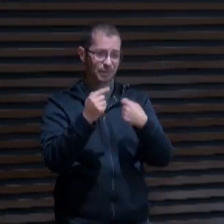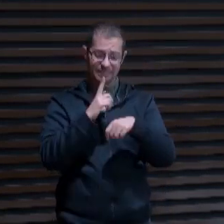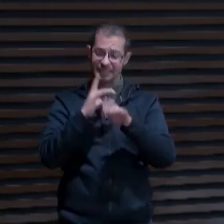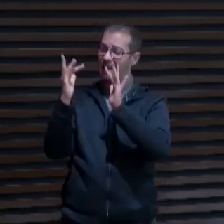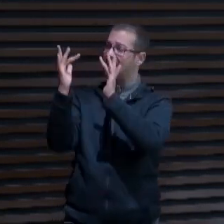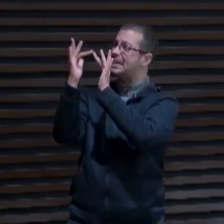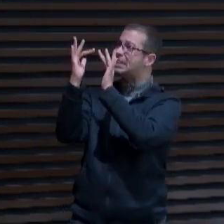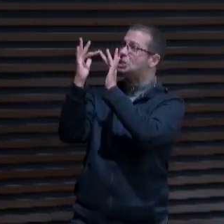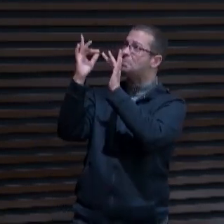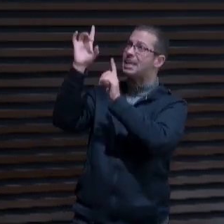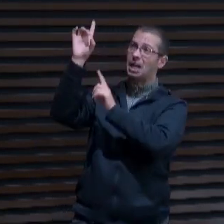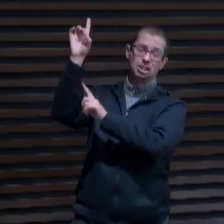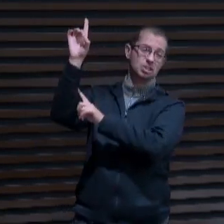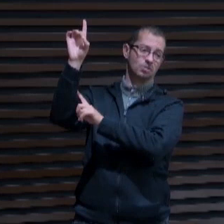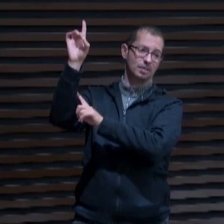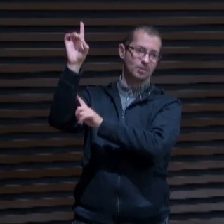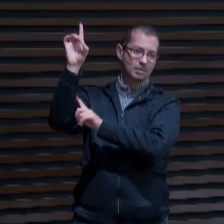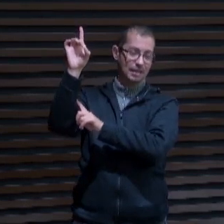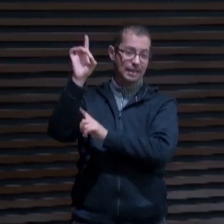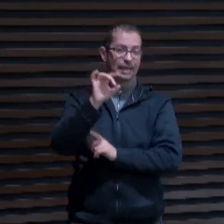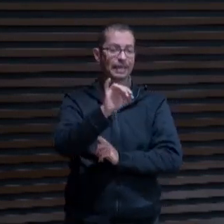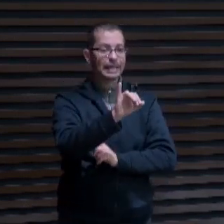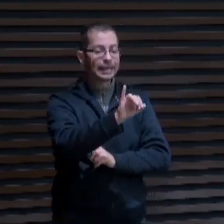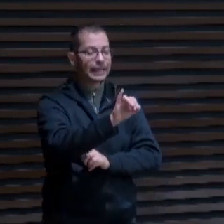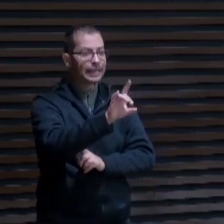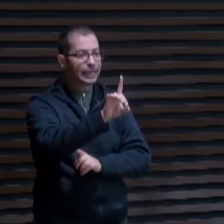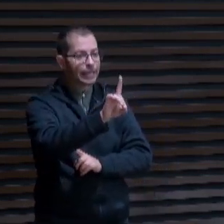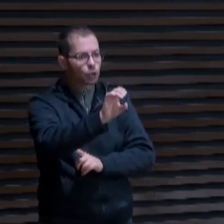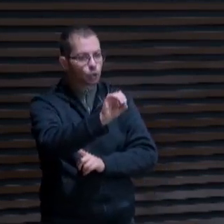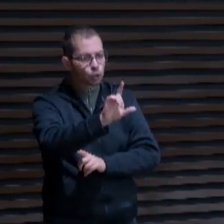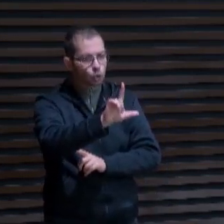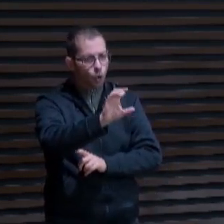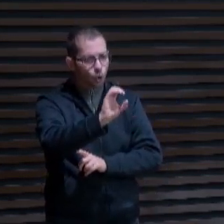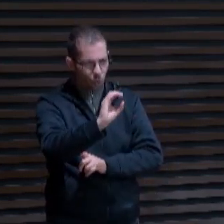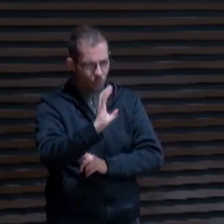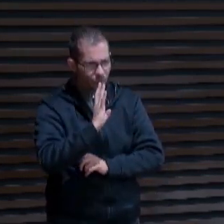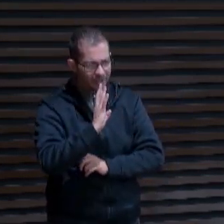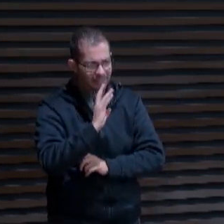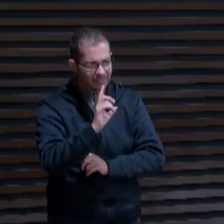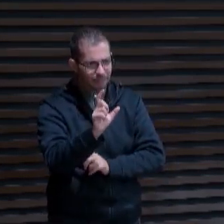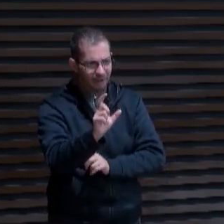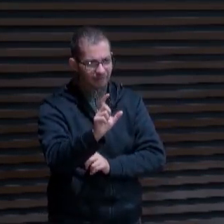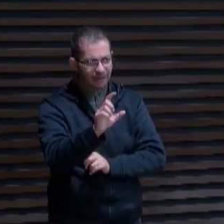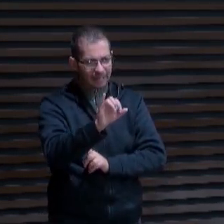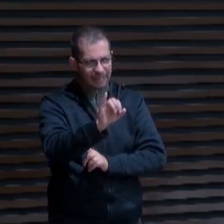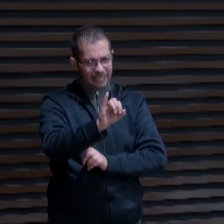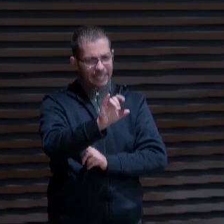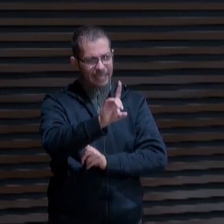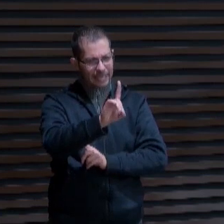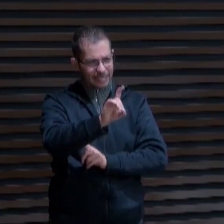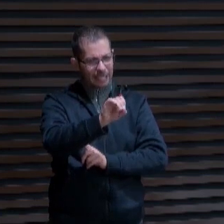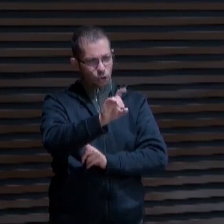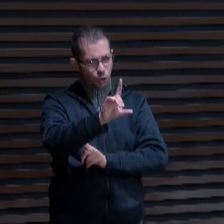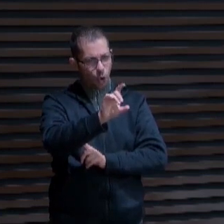Porém, amados, um ídolo, segundo o Tozer diz, um ídolo na mente é tão ofensivo a Deus quanto